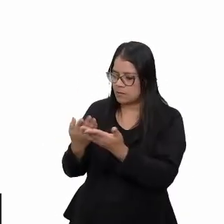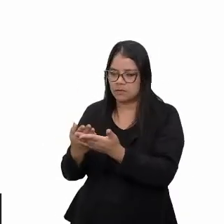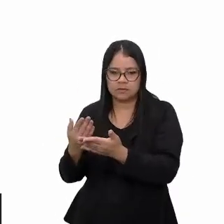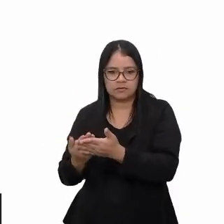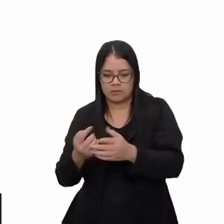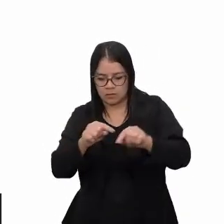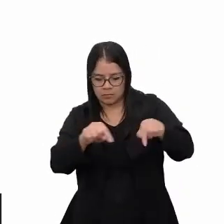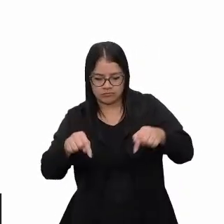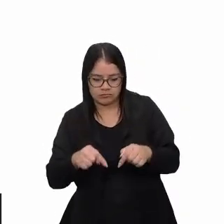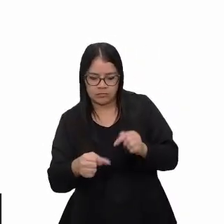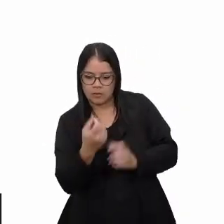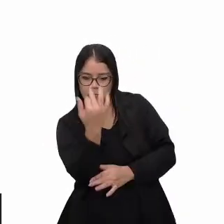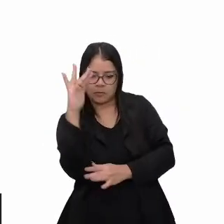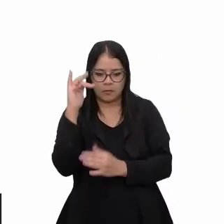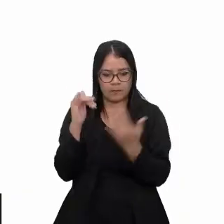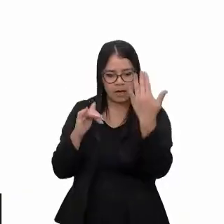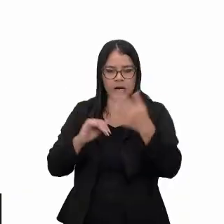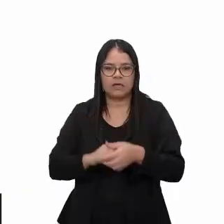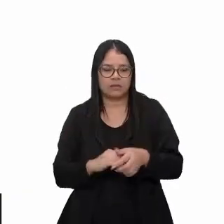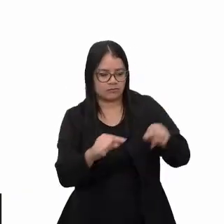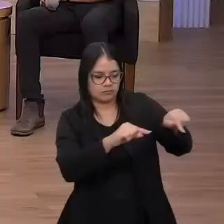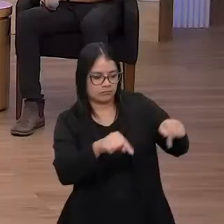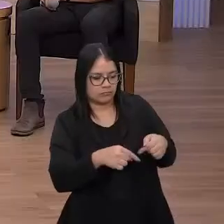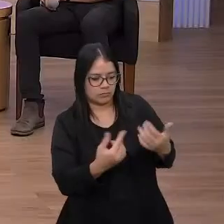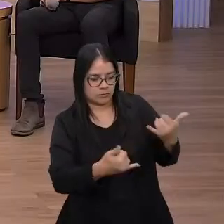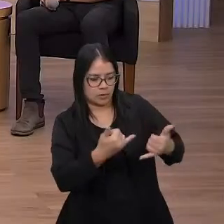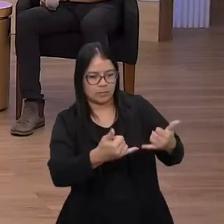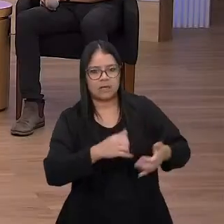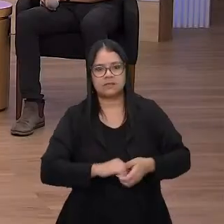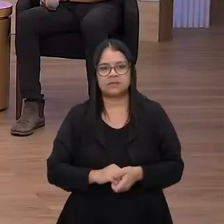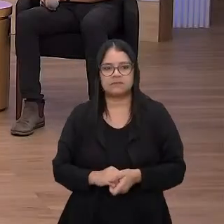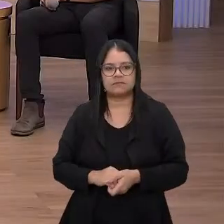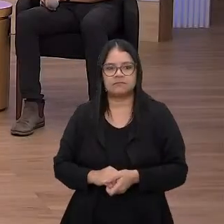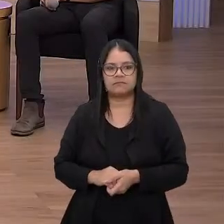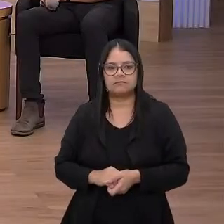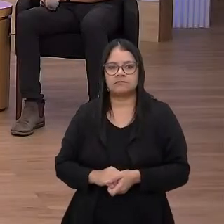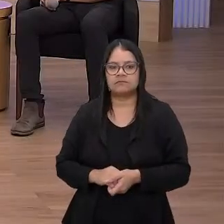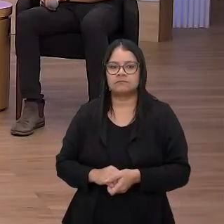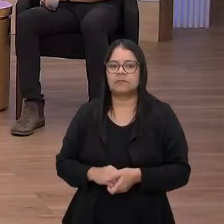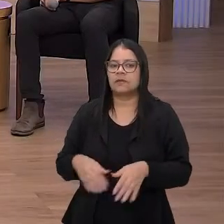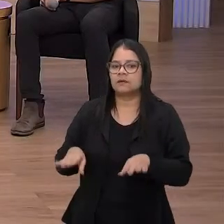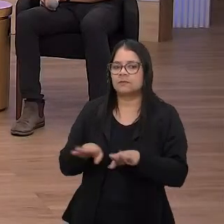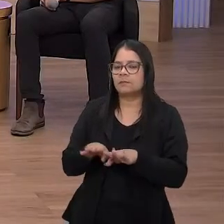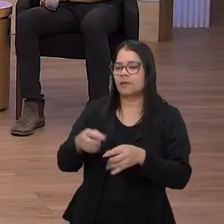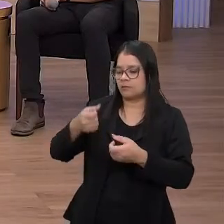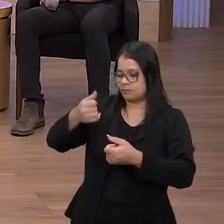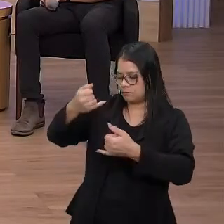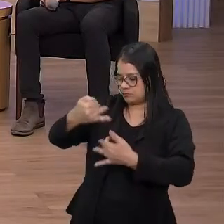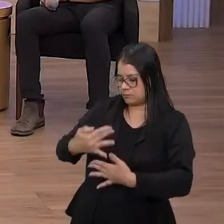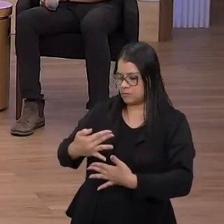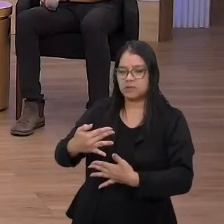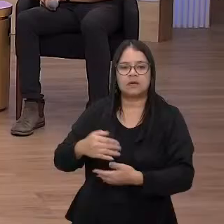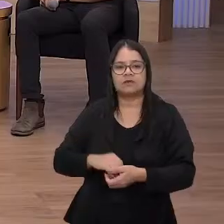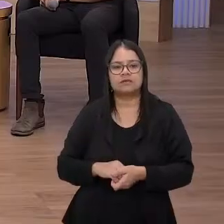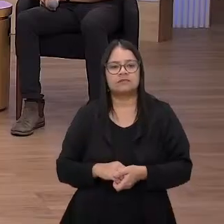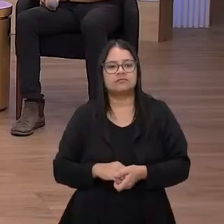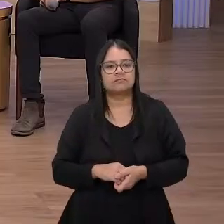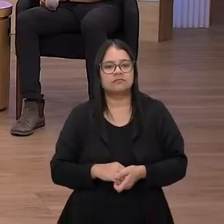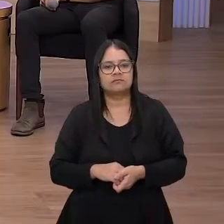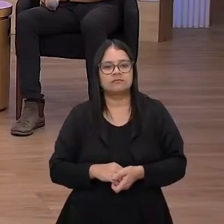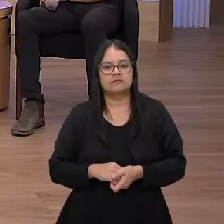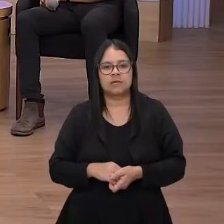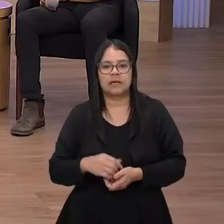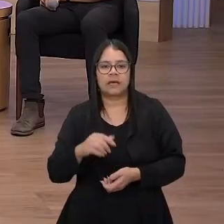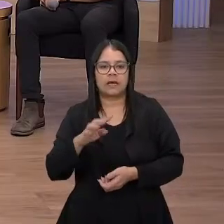enfim. Só te interromper um pouquinho, a gente tem uma interação aqui no chat, a Terezinha, que já trabalhou aqui com a gente, um